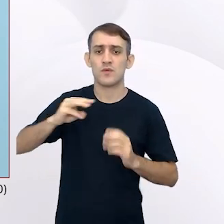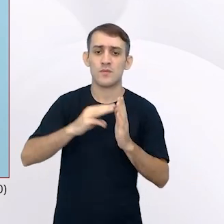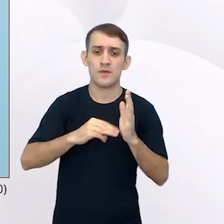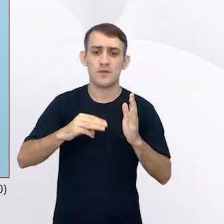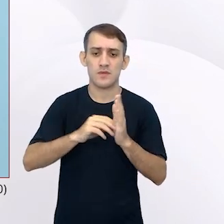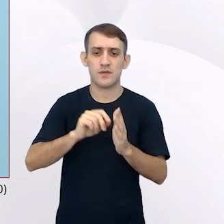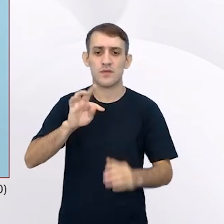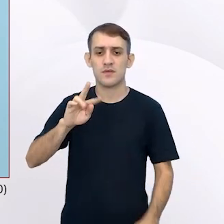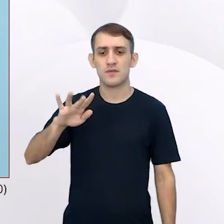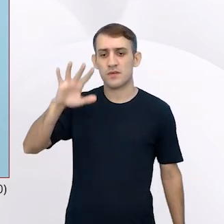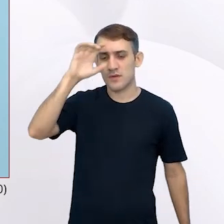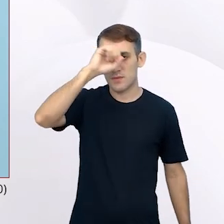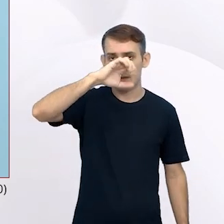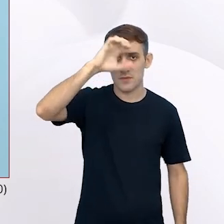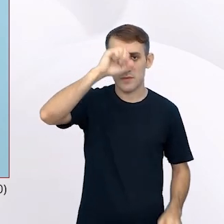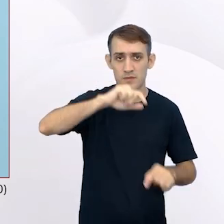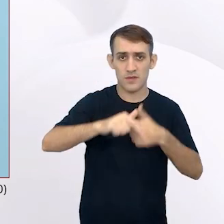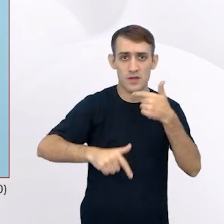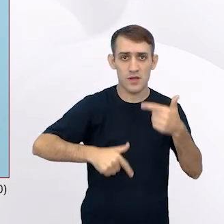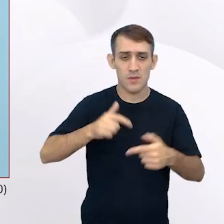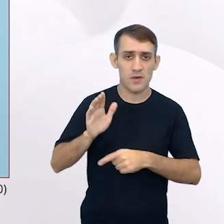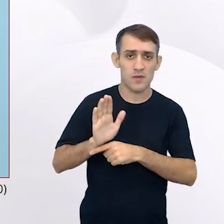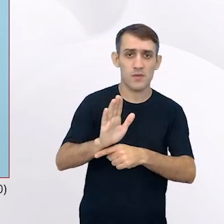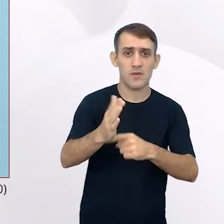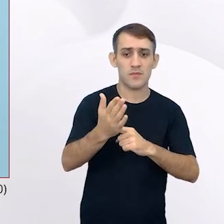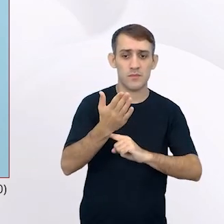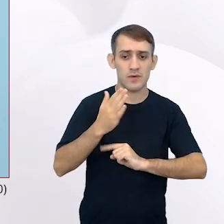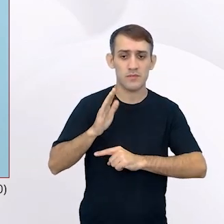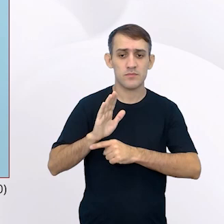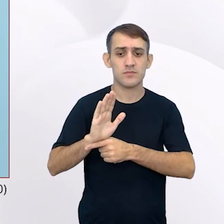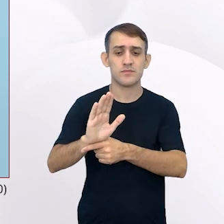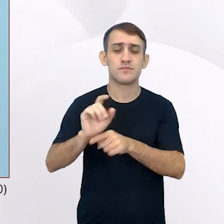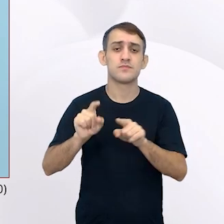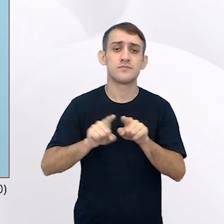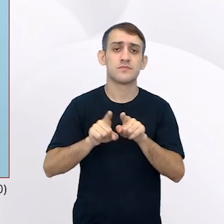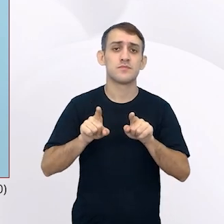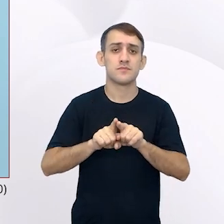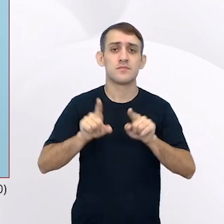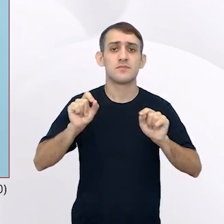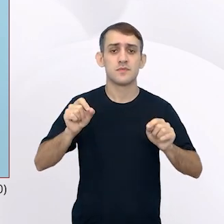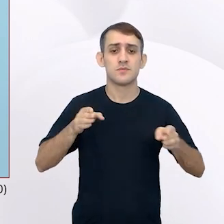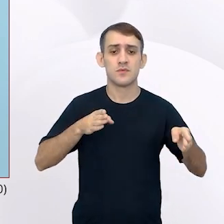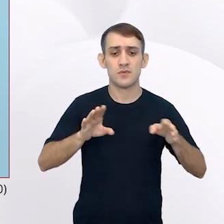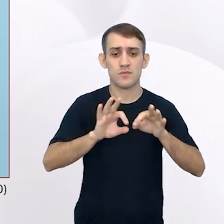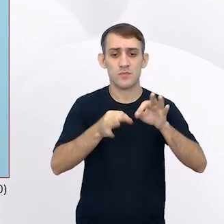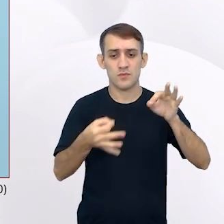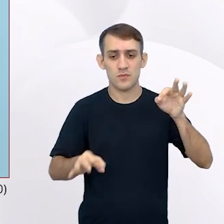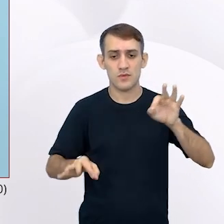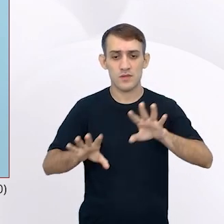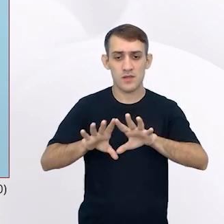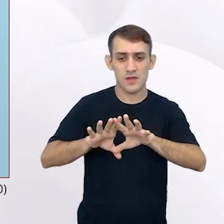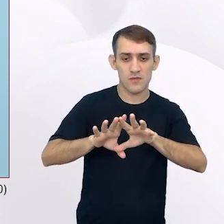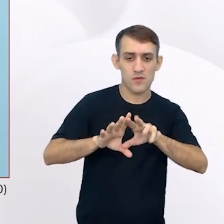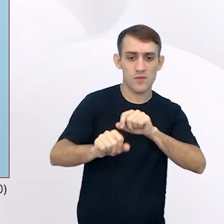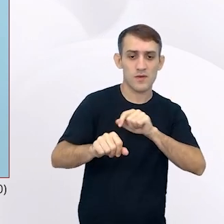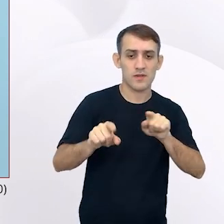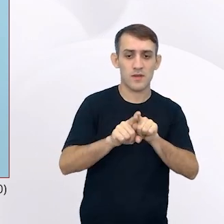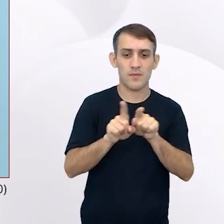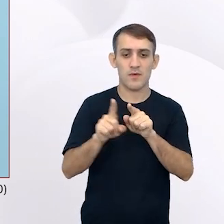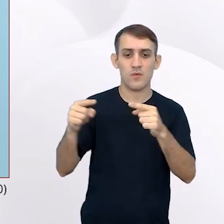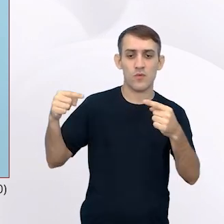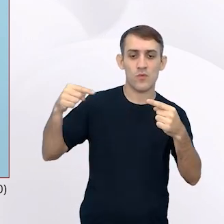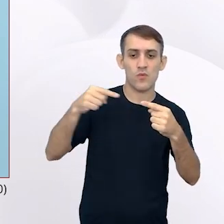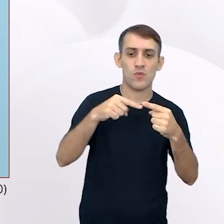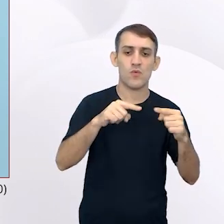de aprendizagem, trabalho colaborativo entre pares e duração prolongada da formação e coerência